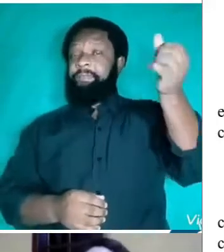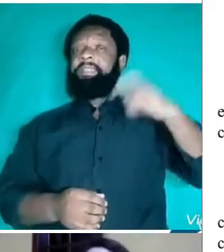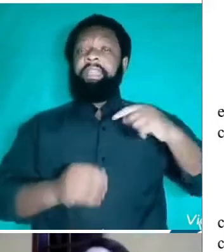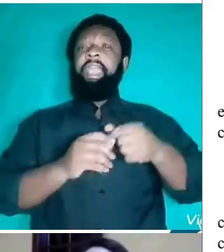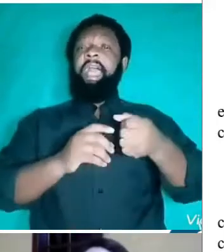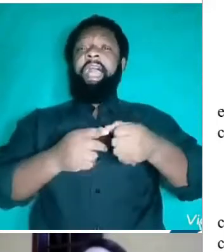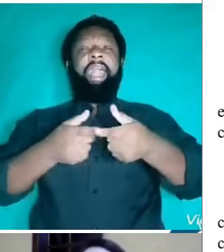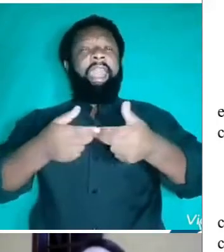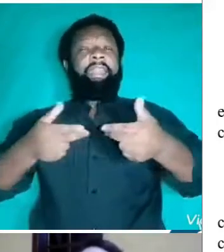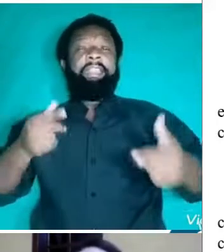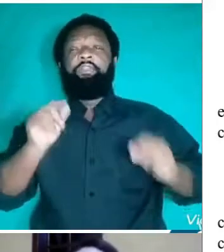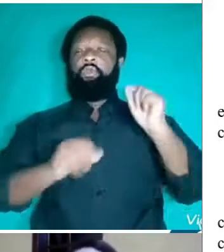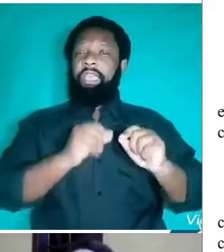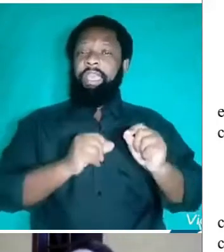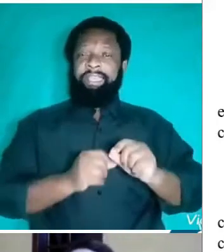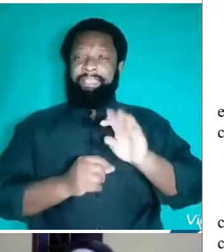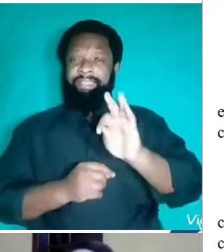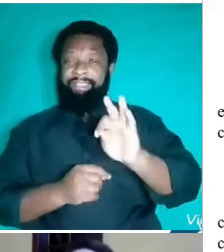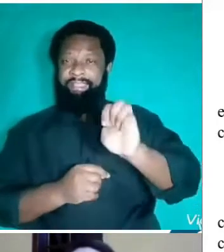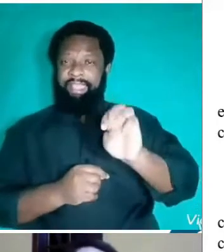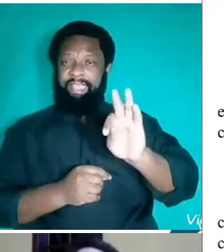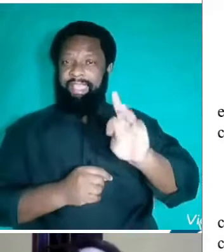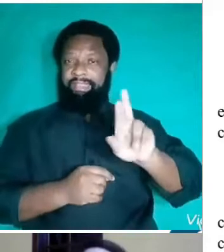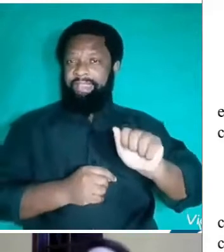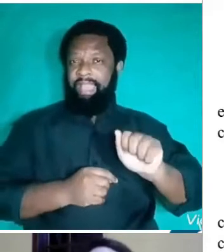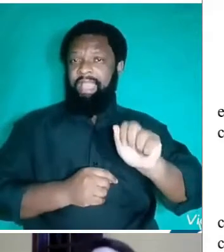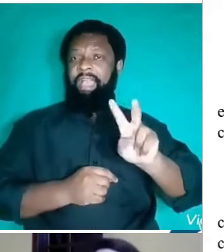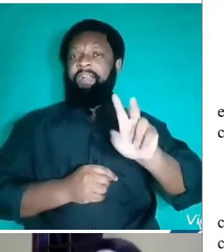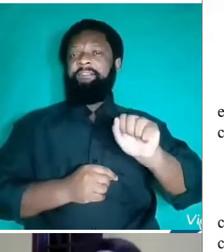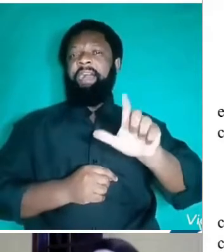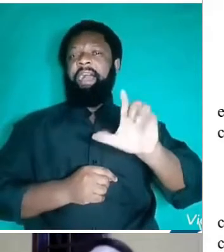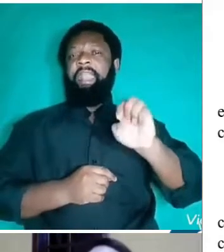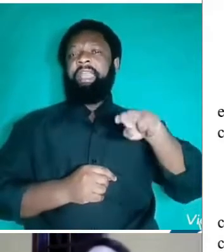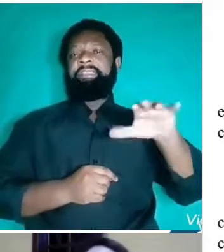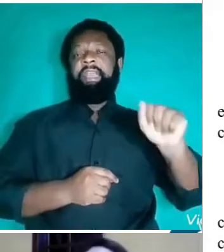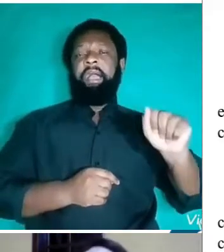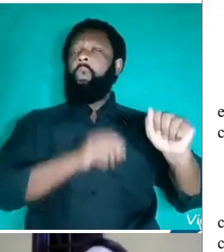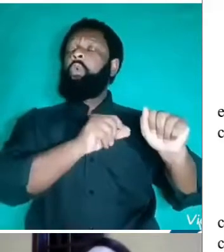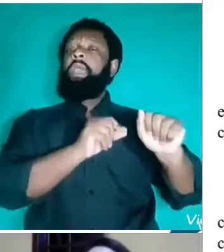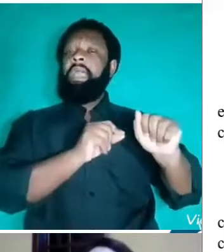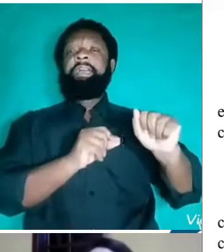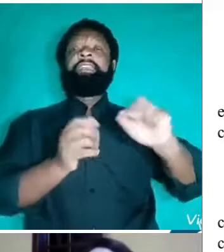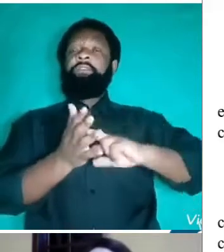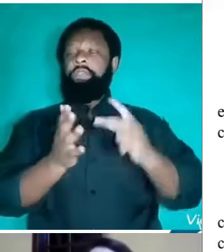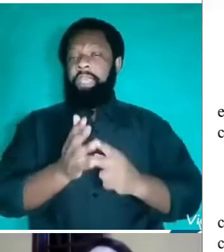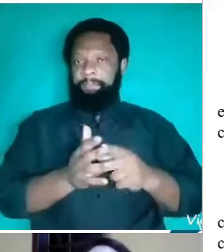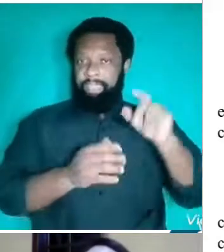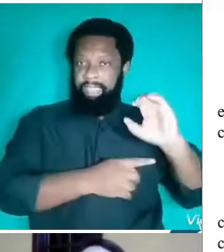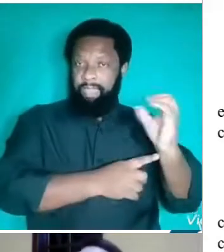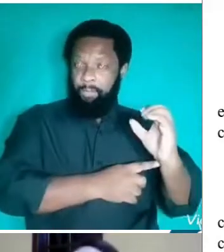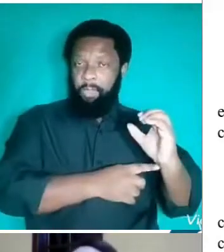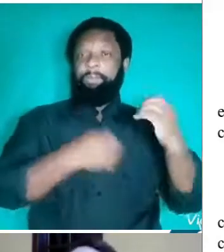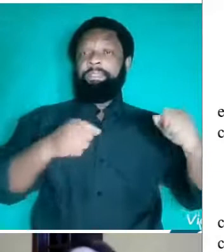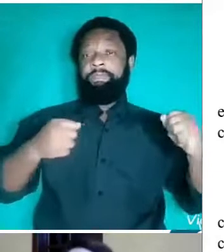a propriedade da tetravalência. O que é isso? O que é ser tetravalente? Quer dizer que, para se estabilizar,